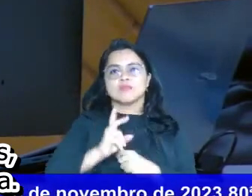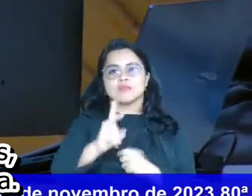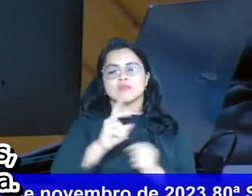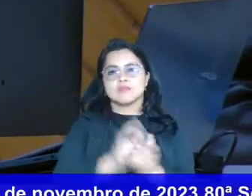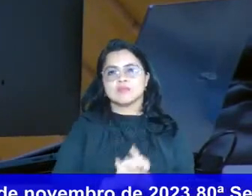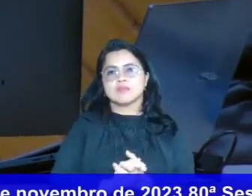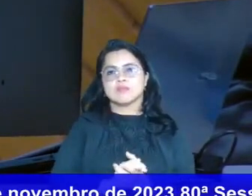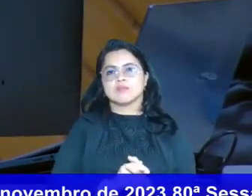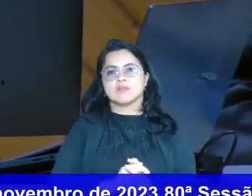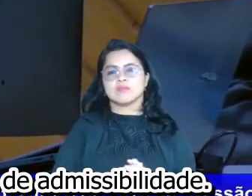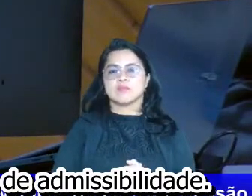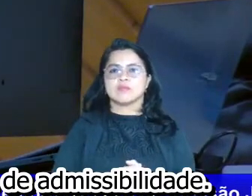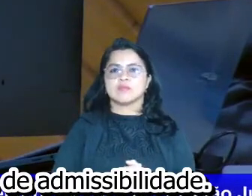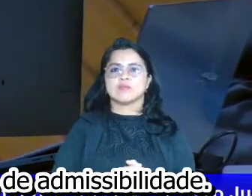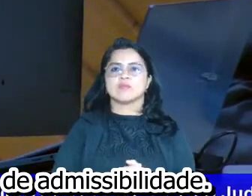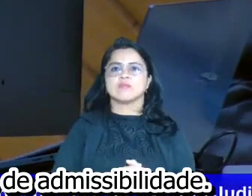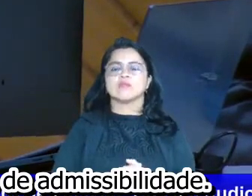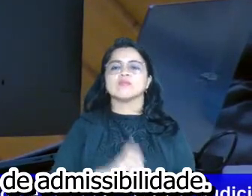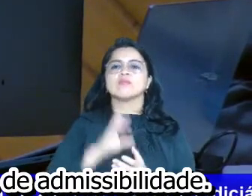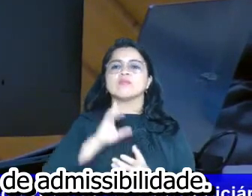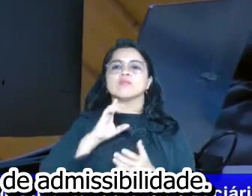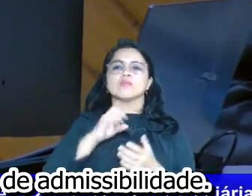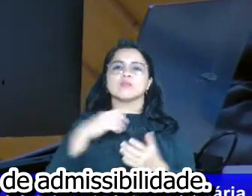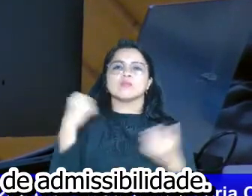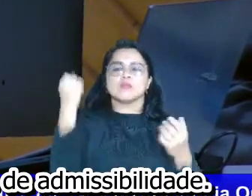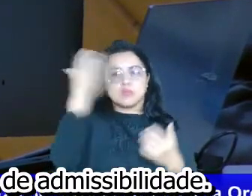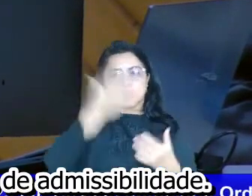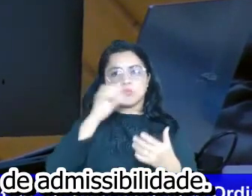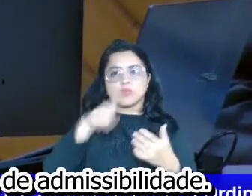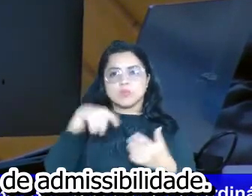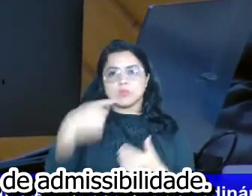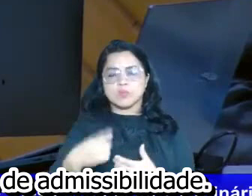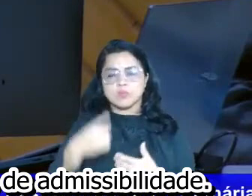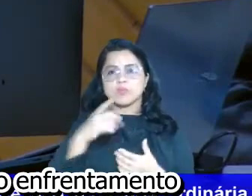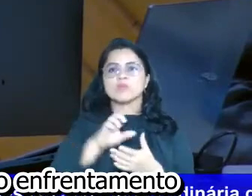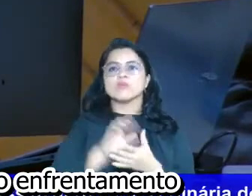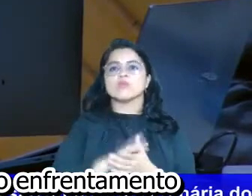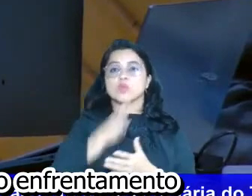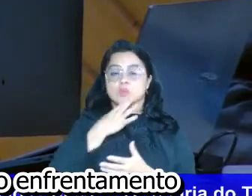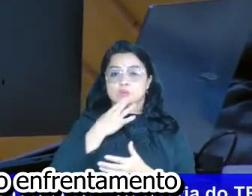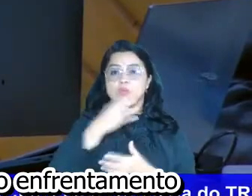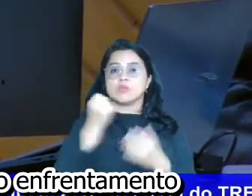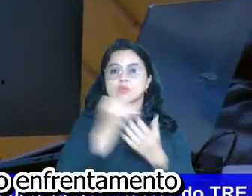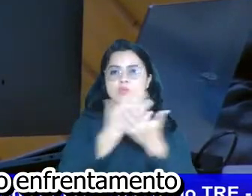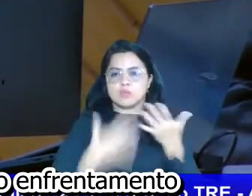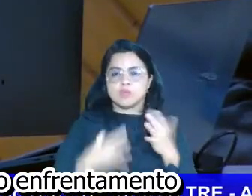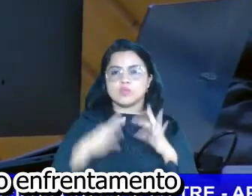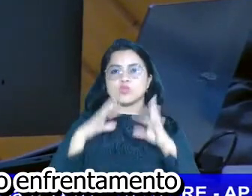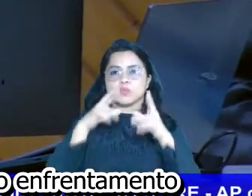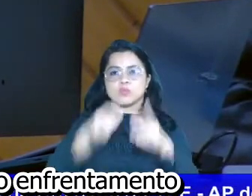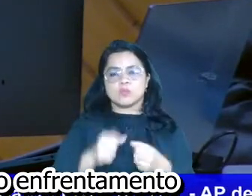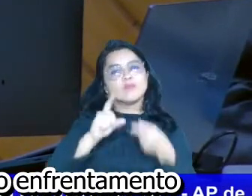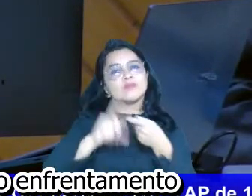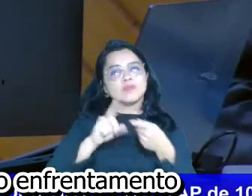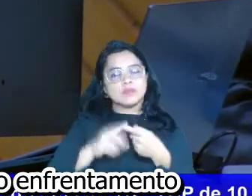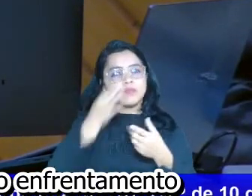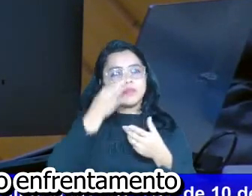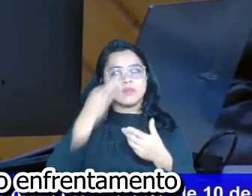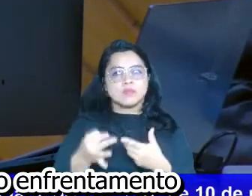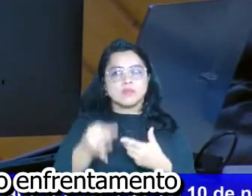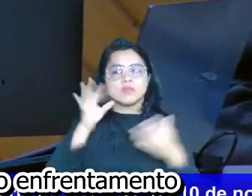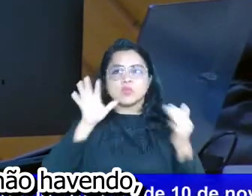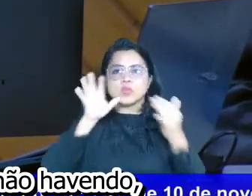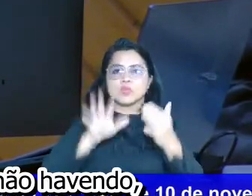prosseguir, doutora. Com aclaratórios tempestivos e presentes os pressupostos de admissibilidade, conheço dos embargos e, no mérito, também se verifica